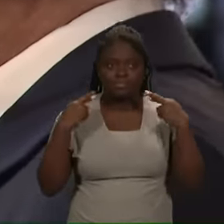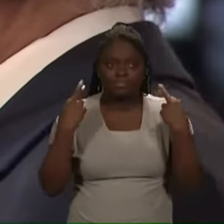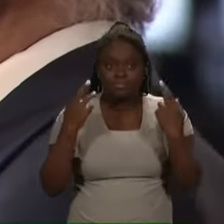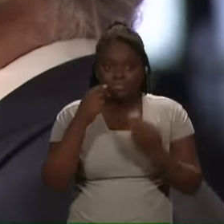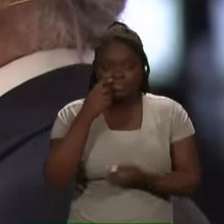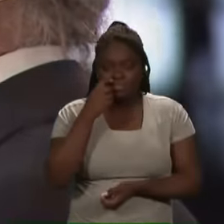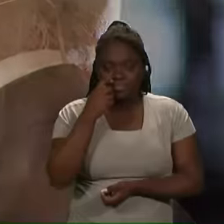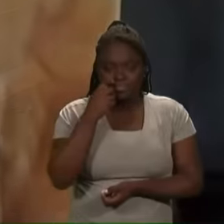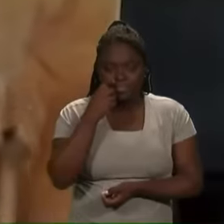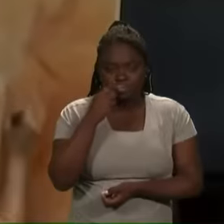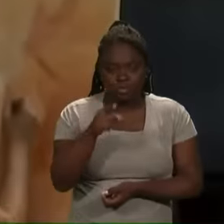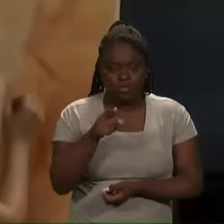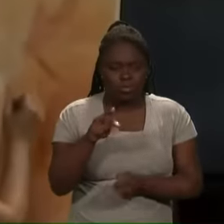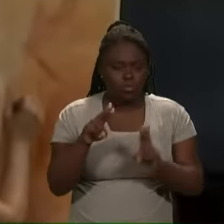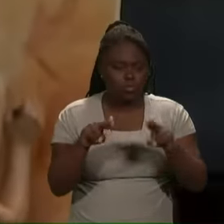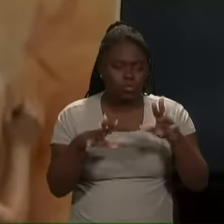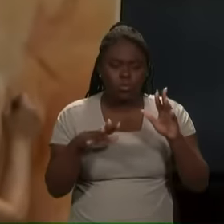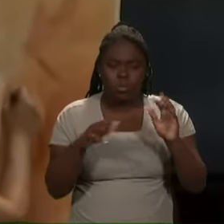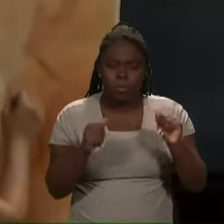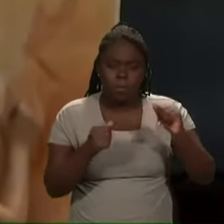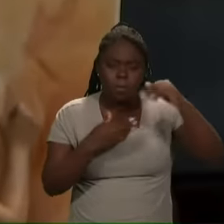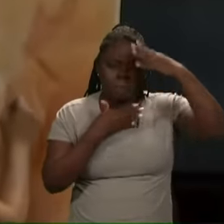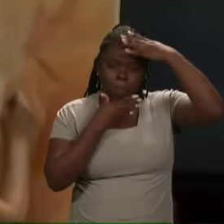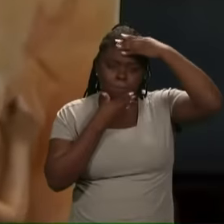Nunca seja bode, querido.